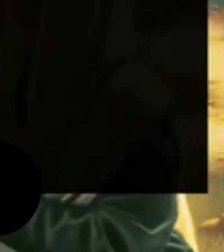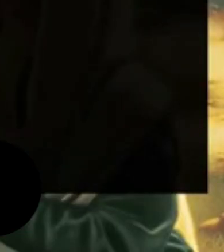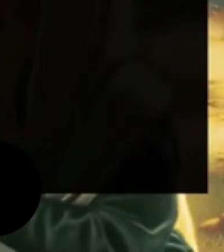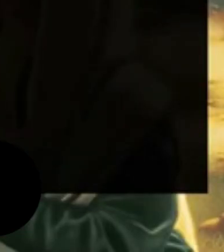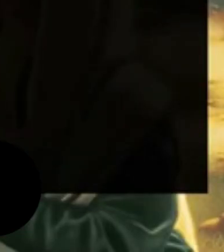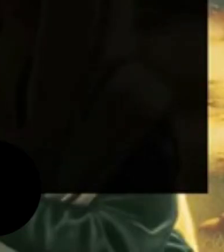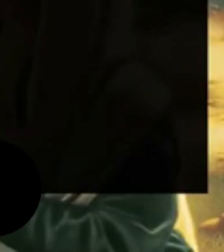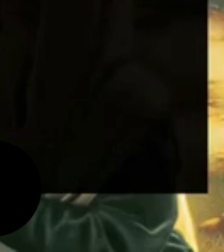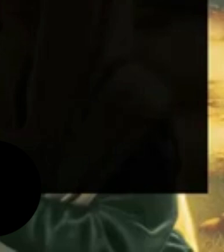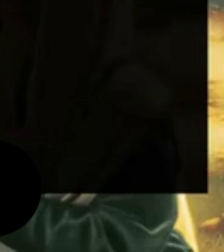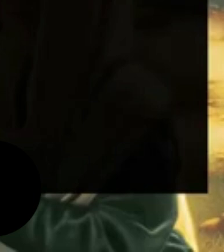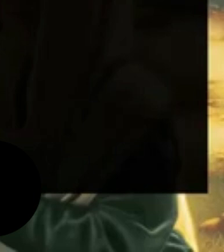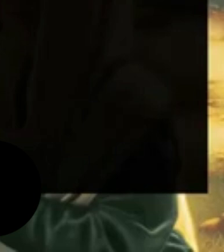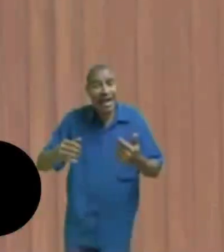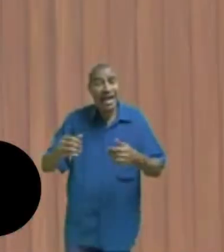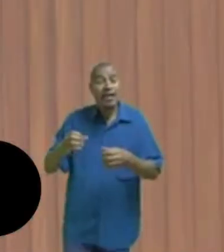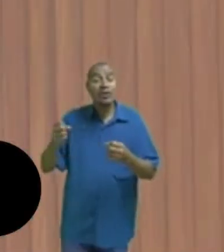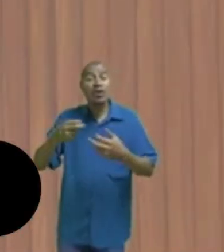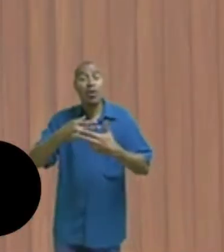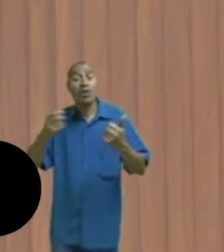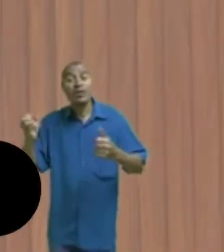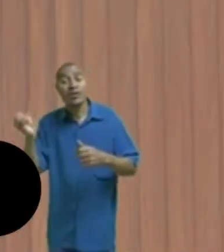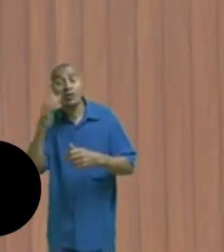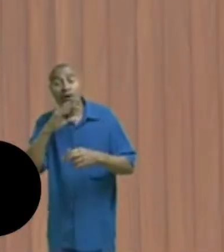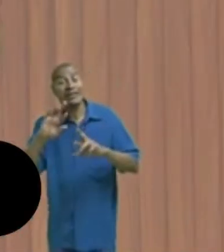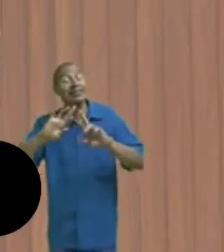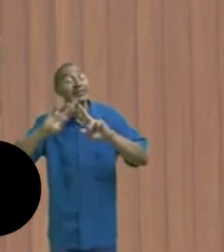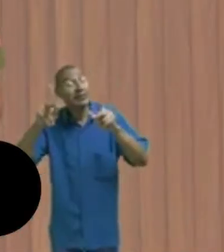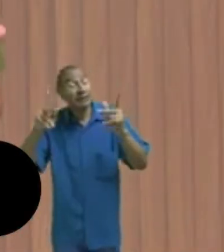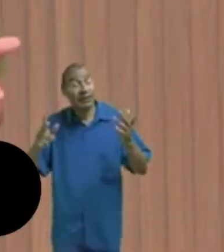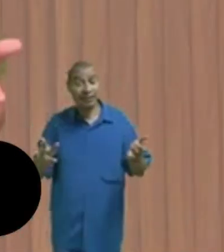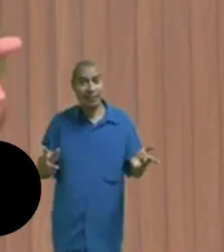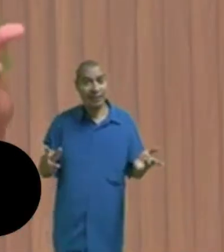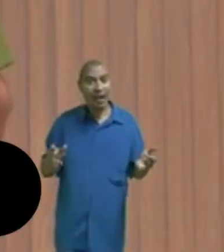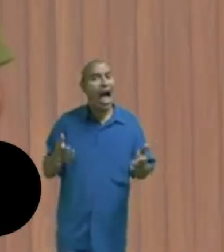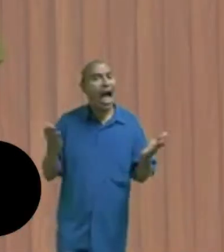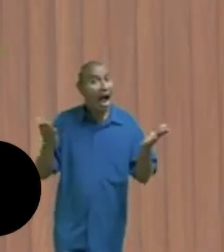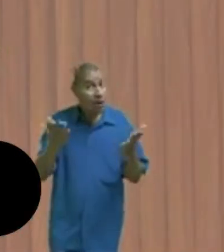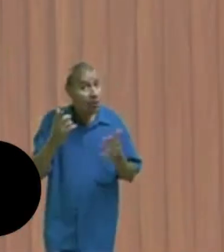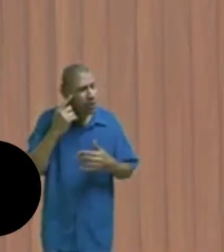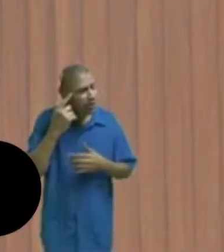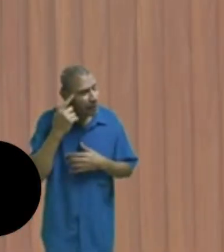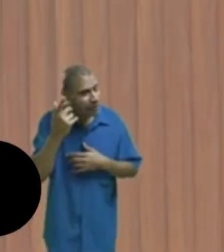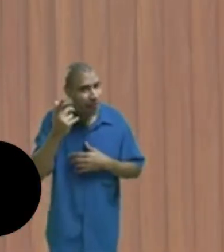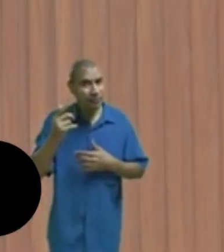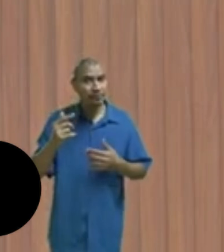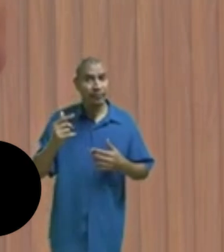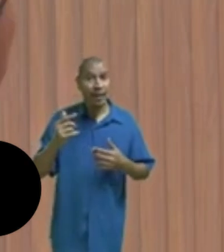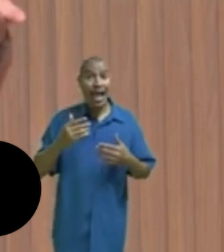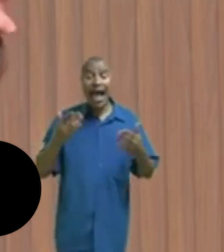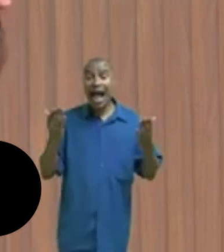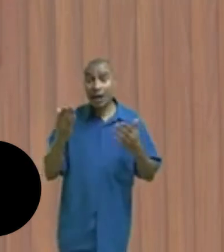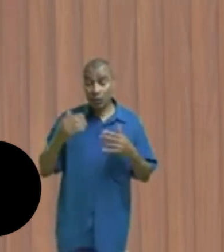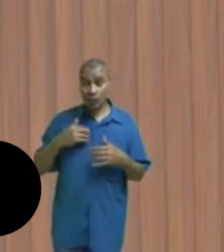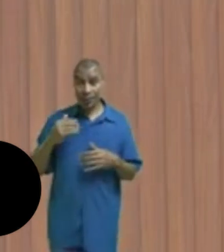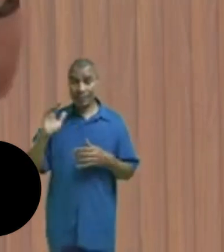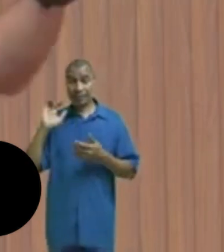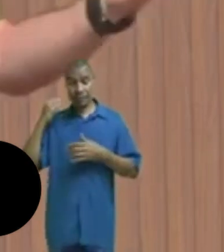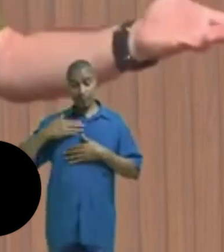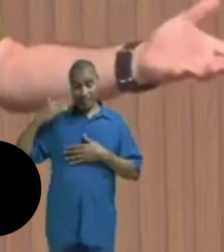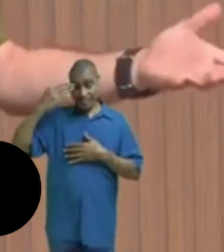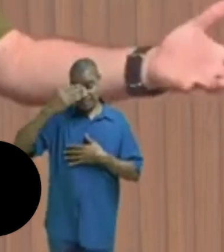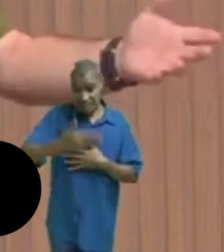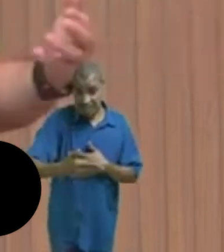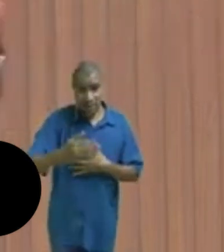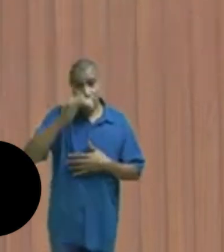pensamento, um novo ensinamento. Só que agora, não é, irmãos e irmãs? Nós não estamos diante de um profeta do